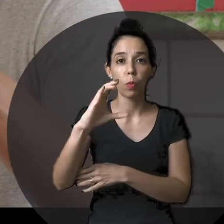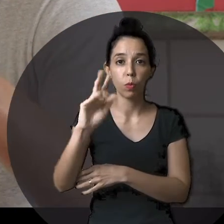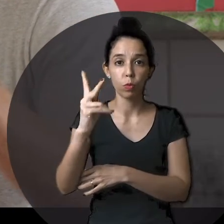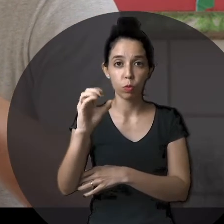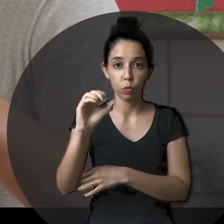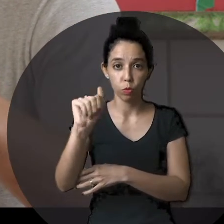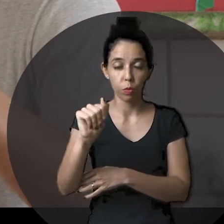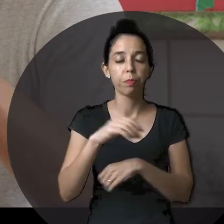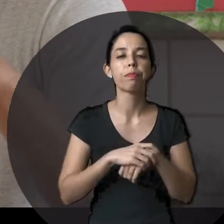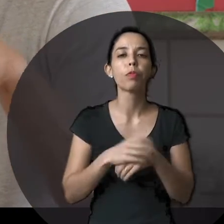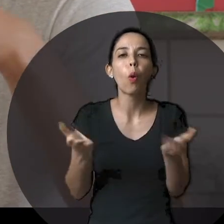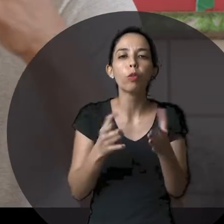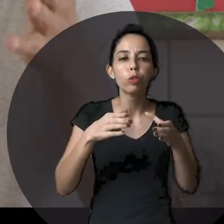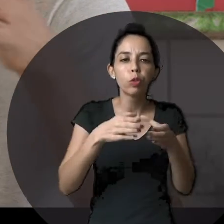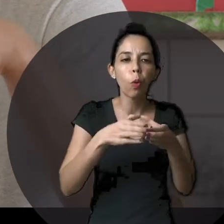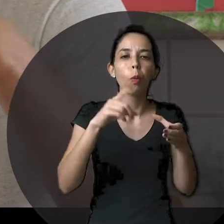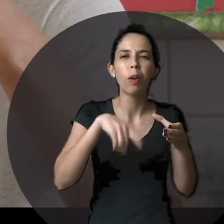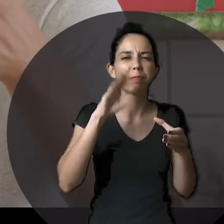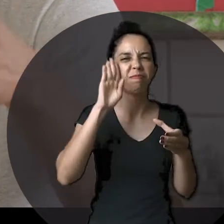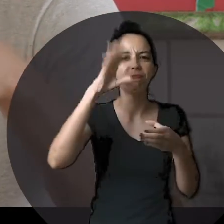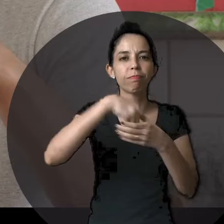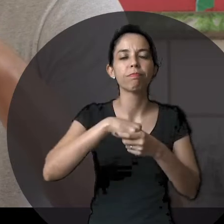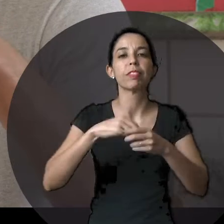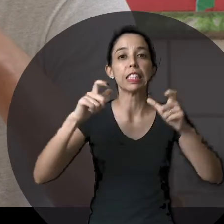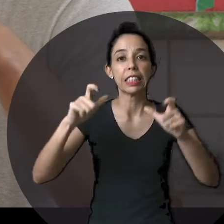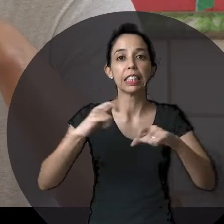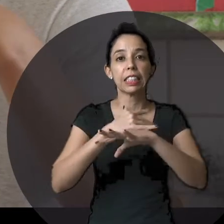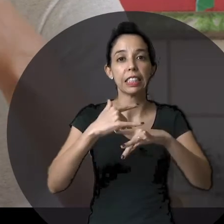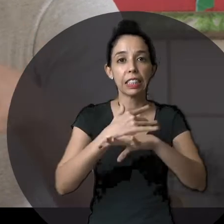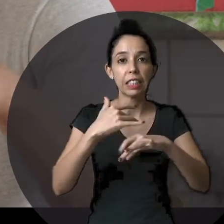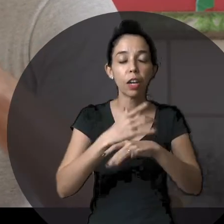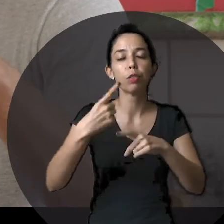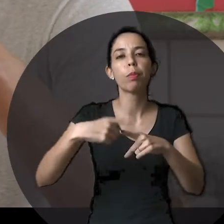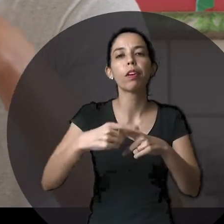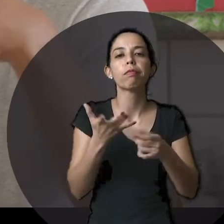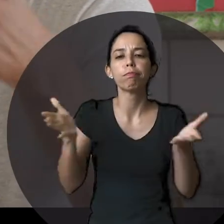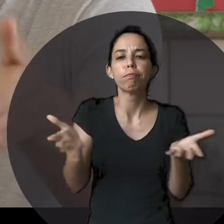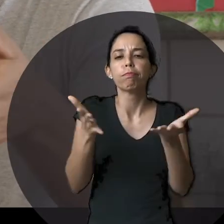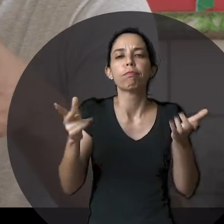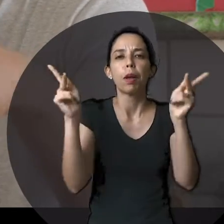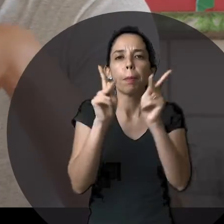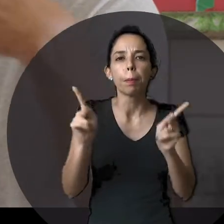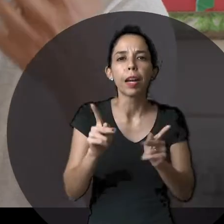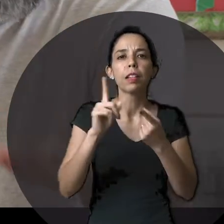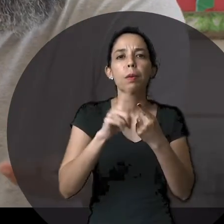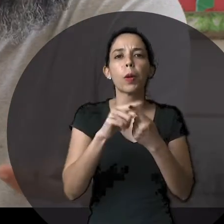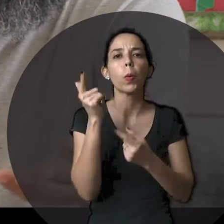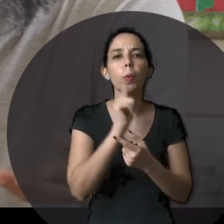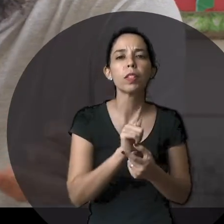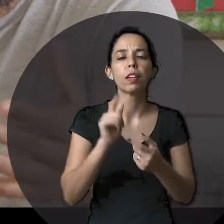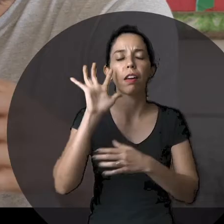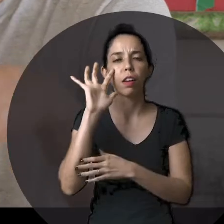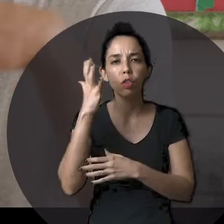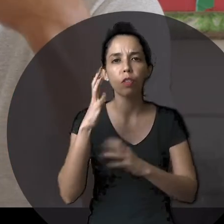Shoa. Os meninos de Deus hoje são uma referência na cidade, na promoção da vida, na mediação de conflito e de uma cultura de